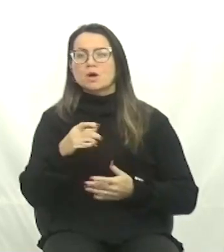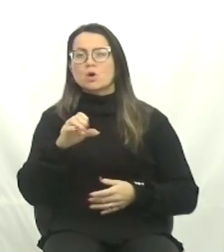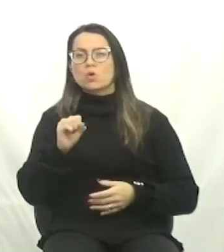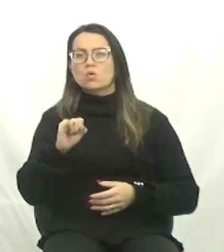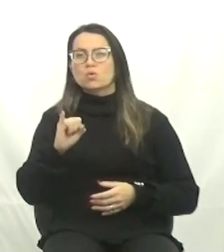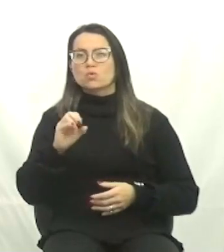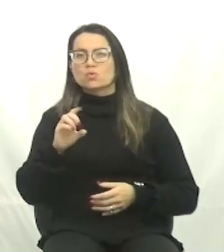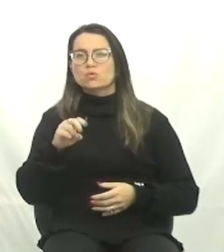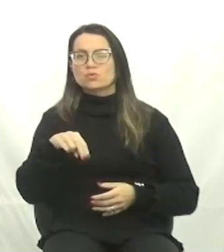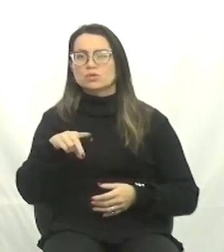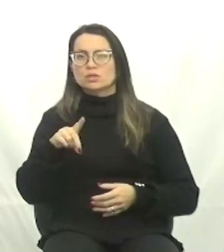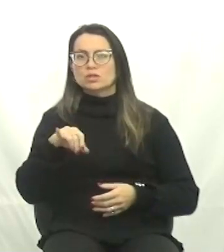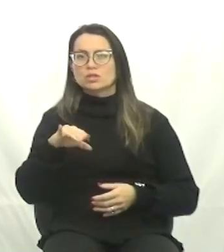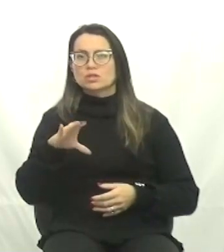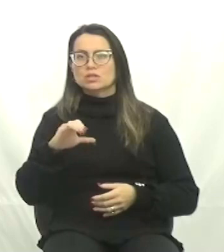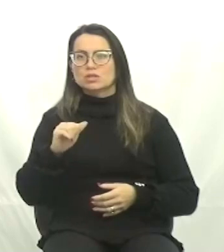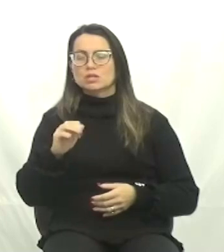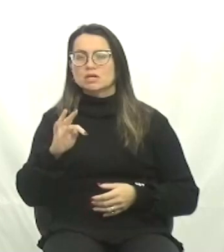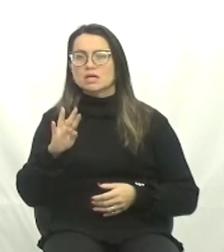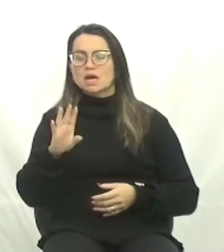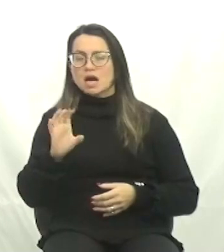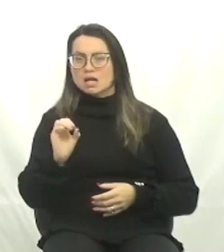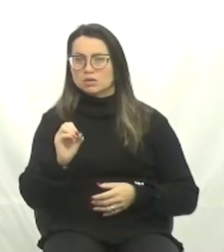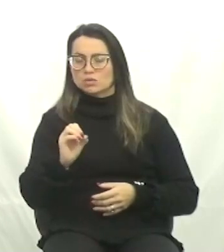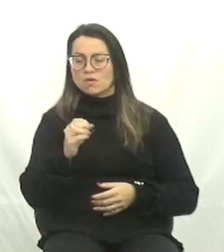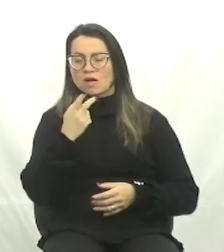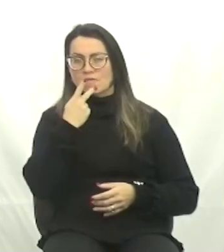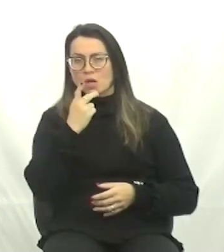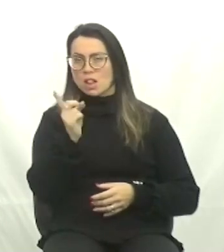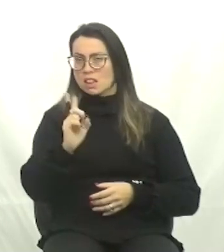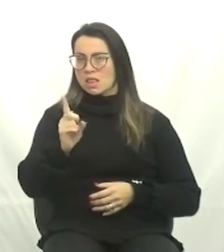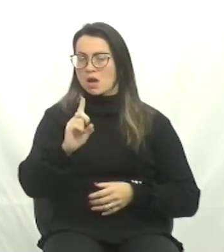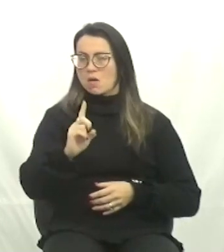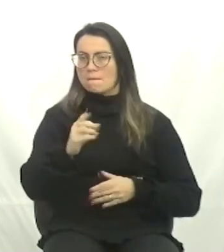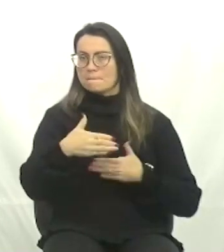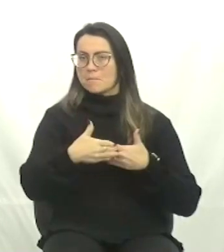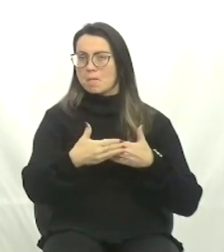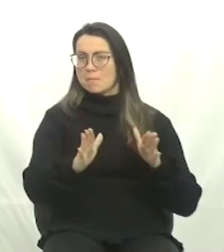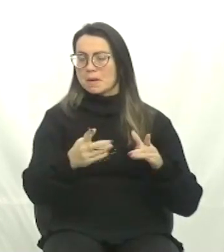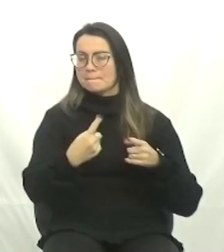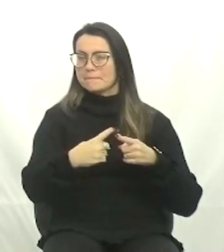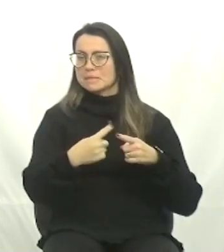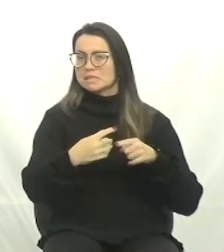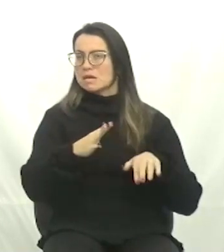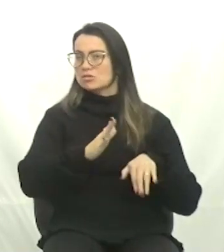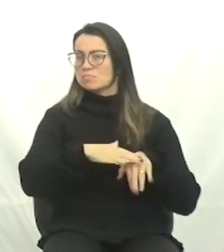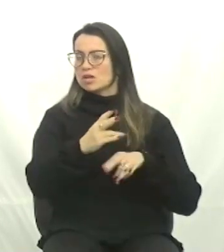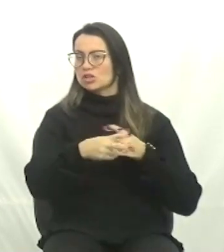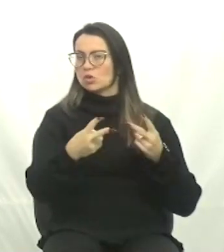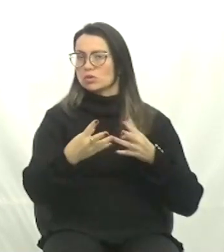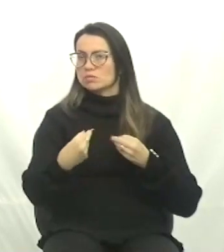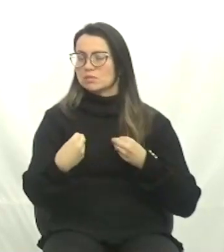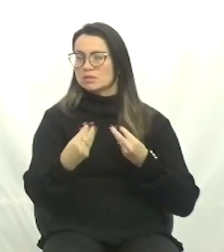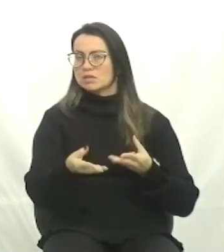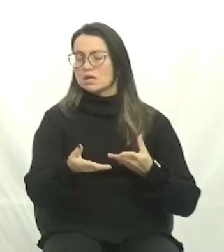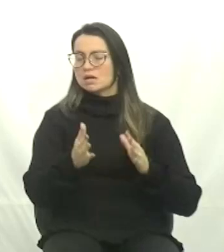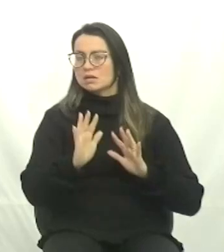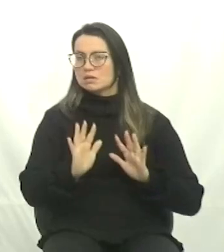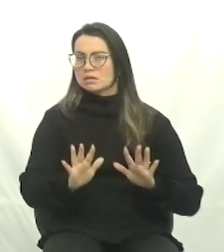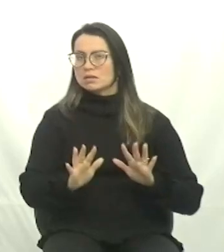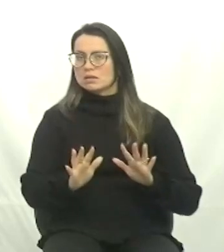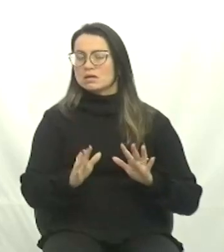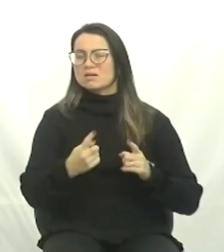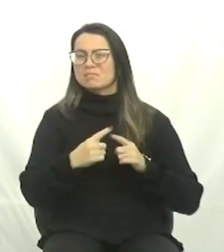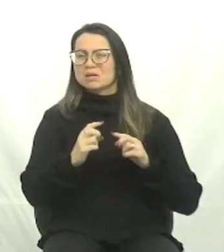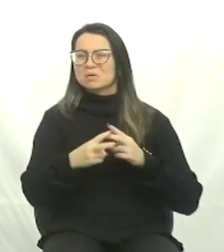a essa abertura algumas situações que já estavam até abolidas, como uma contribuição sindical, que já tinha sido